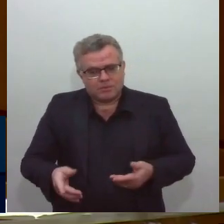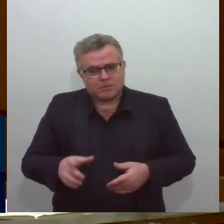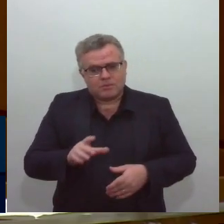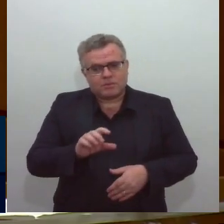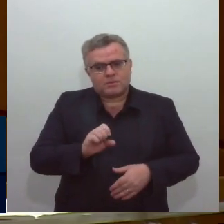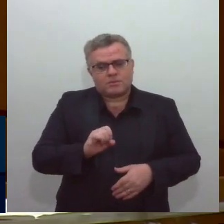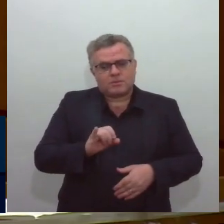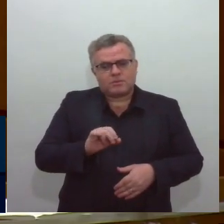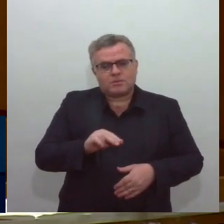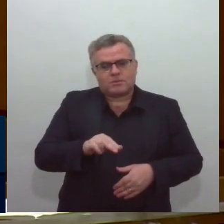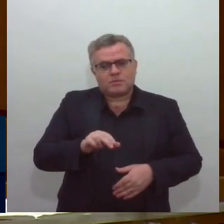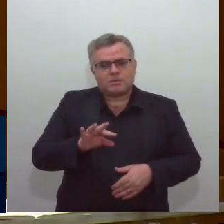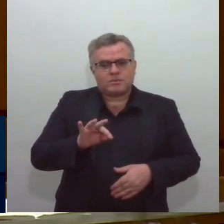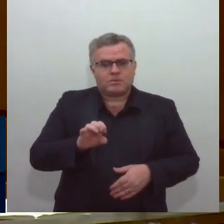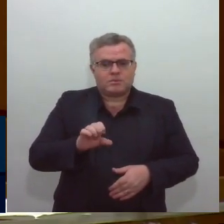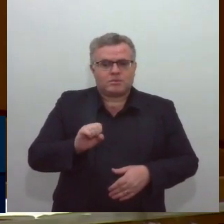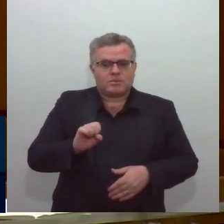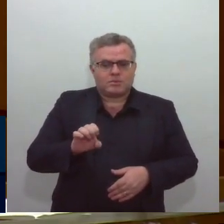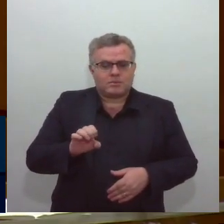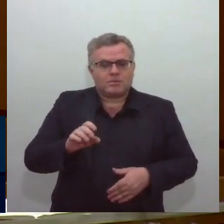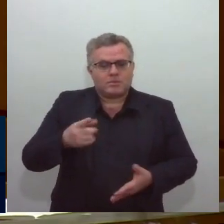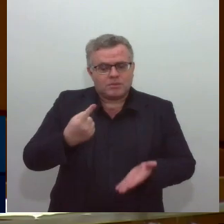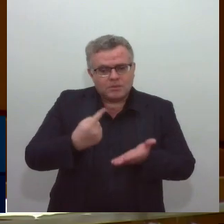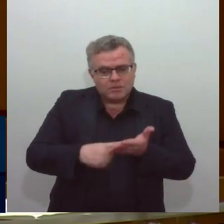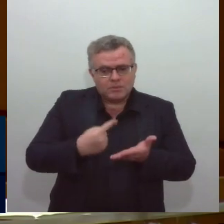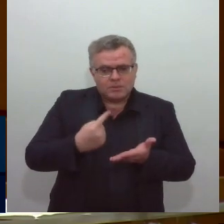é a realização